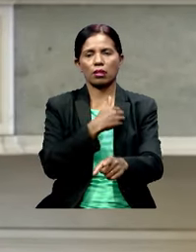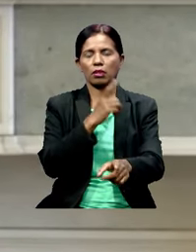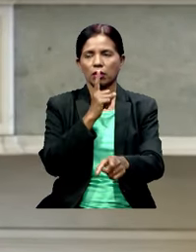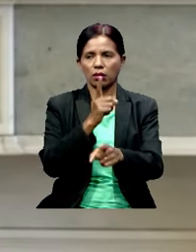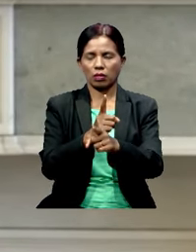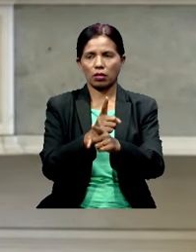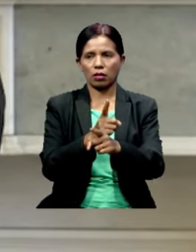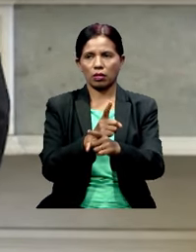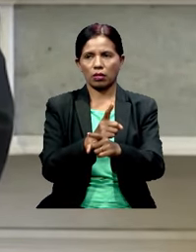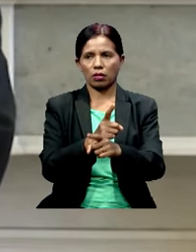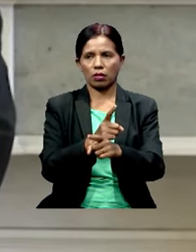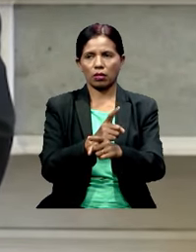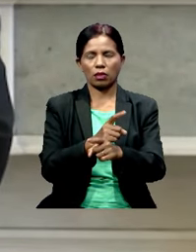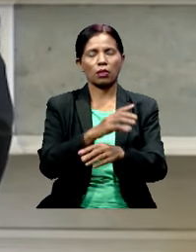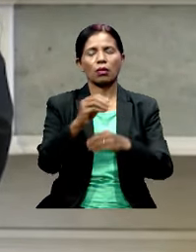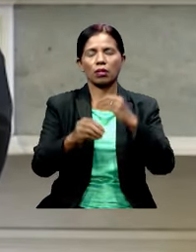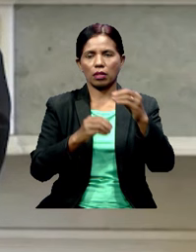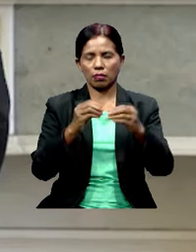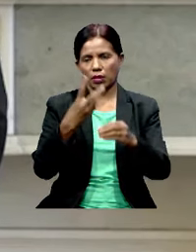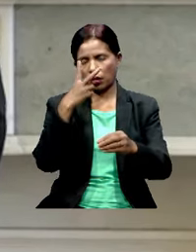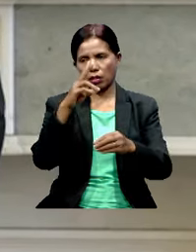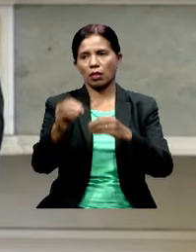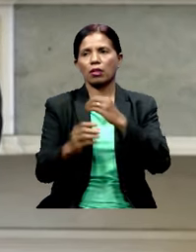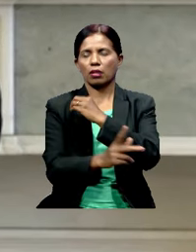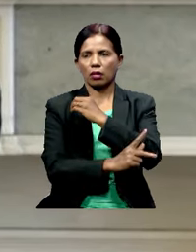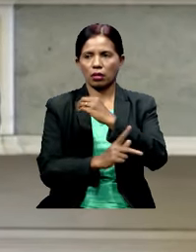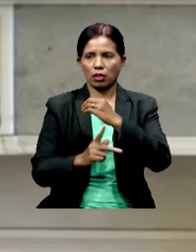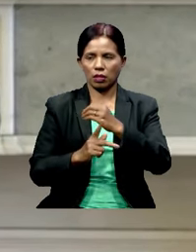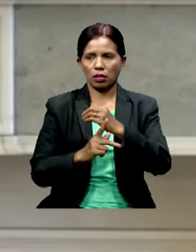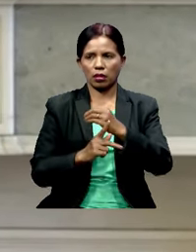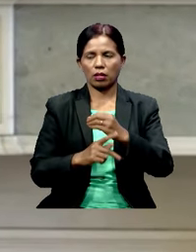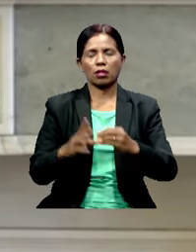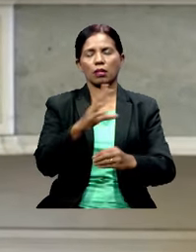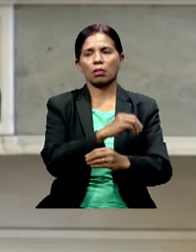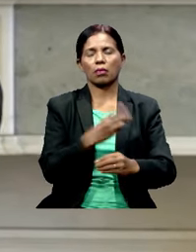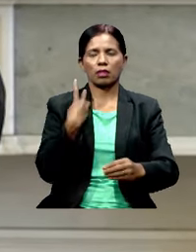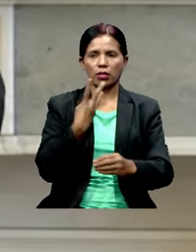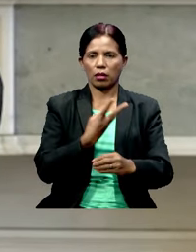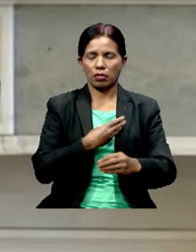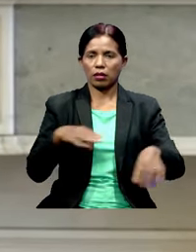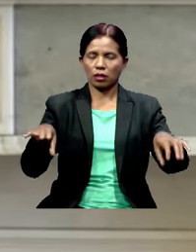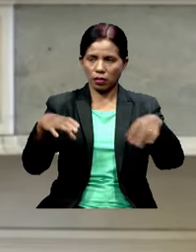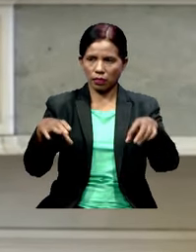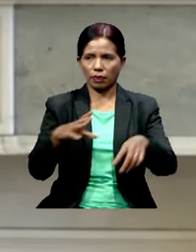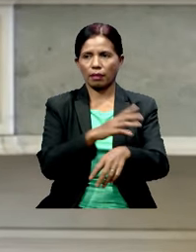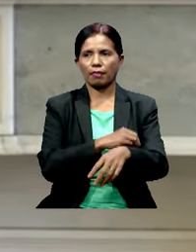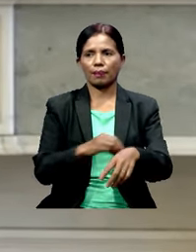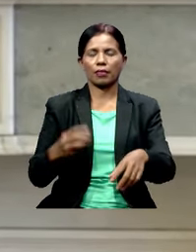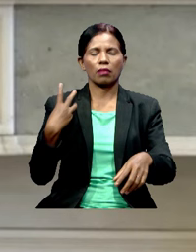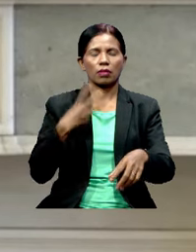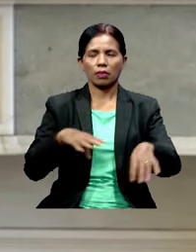com qualquer suspeição sobre a sua integridade, a sua boa